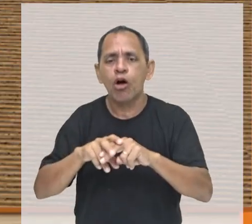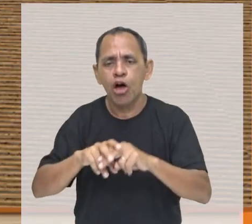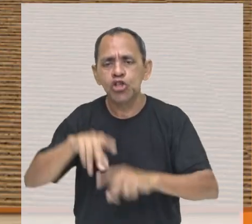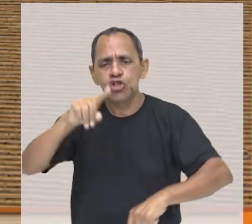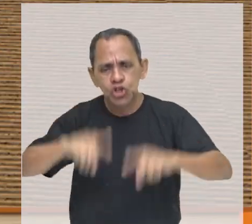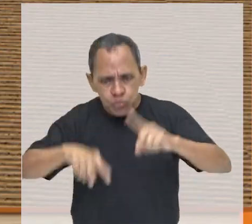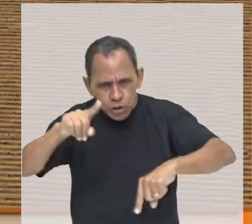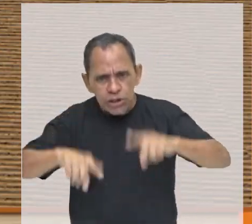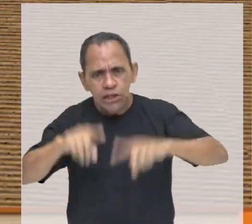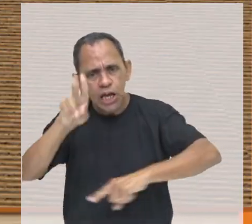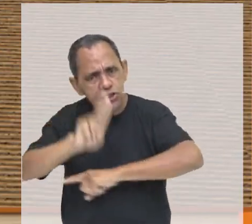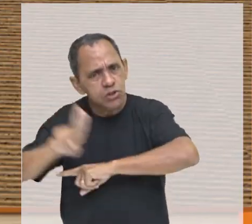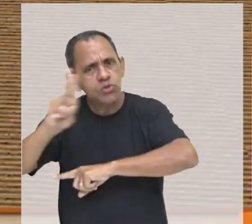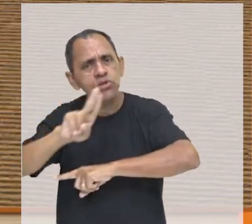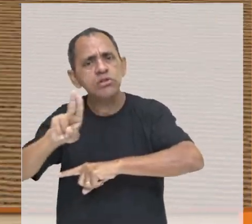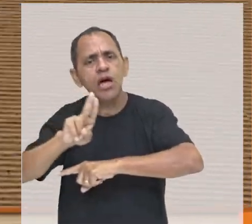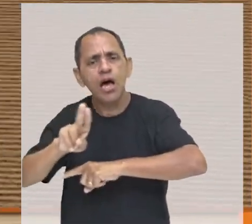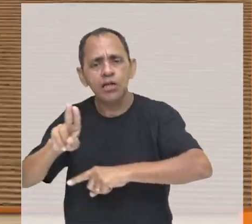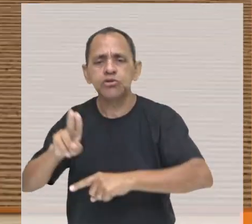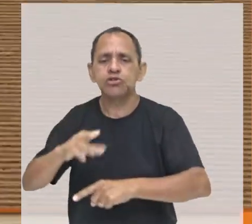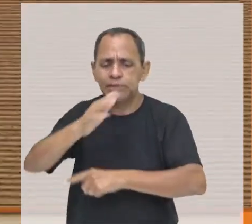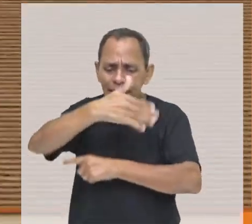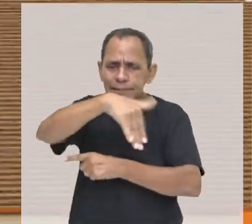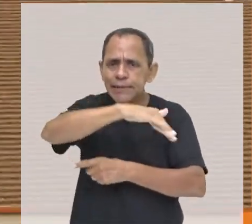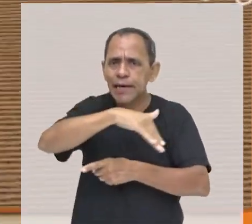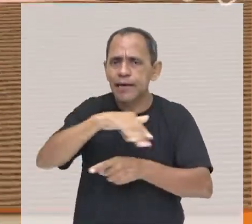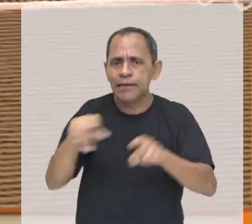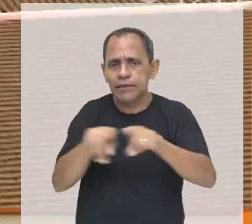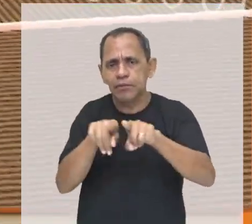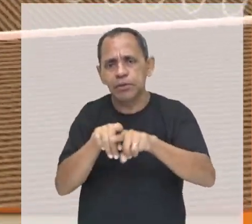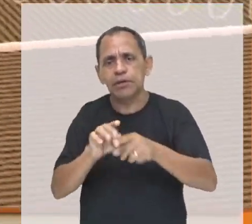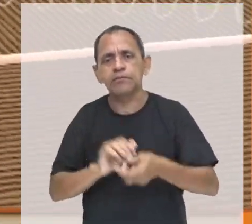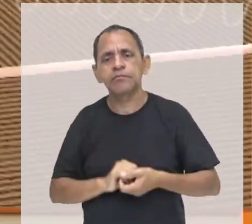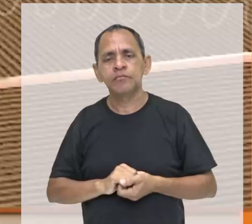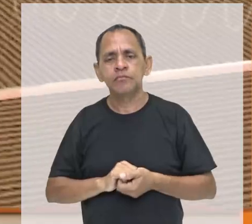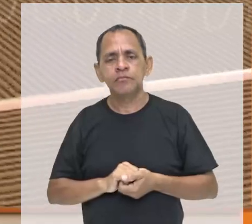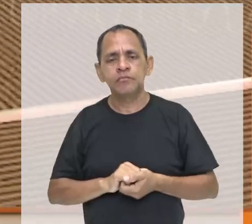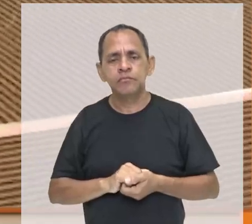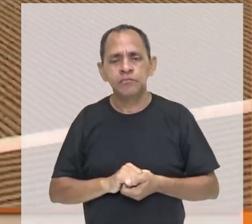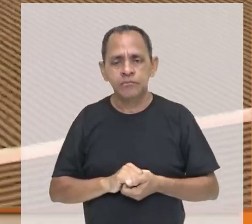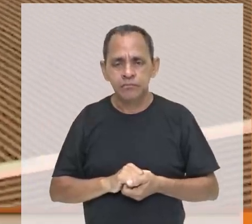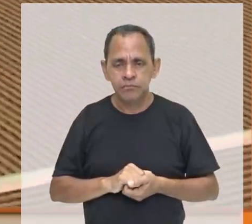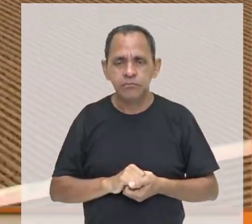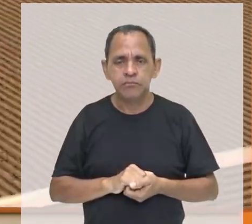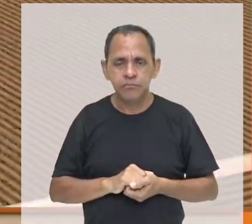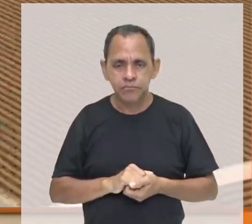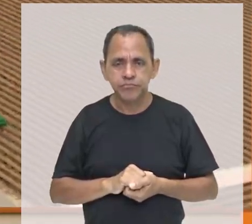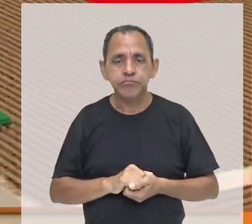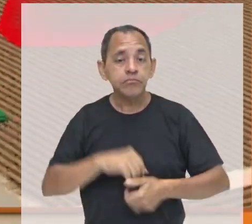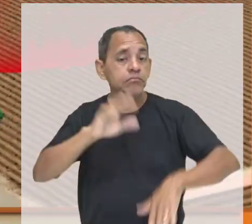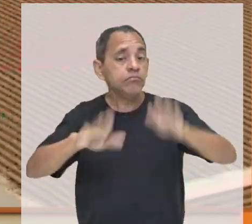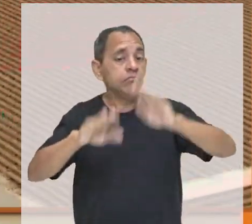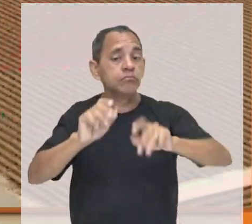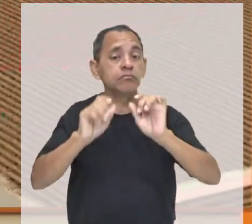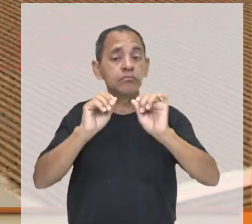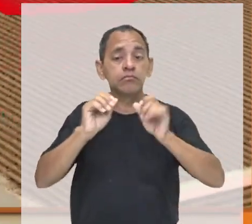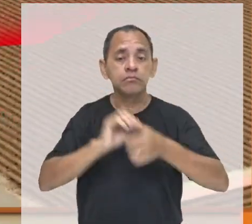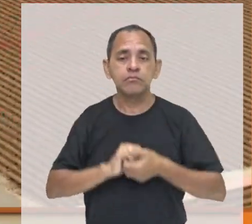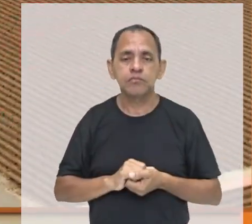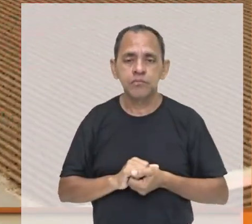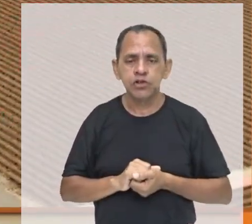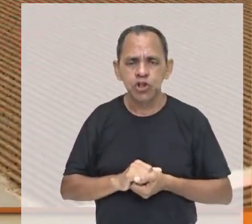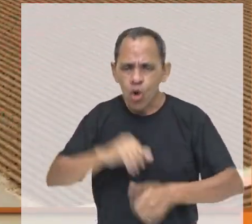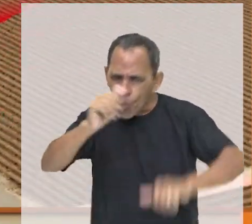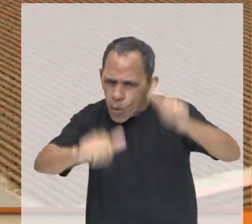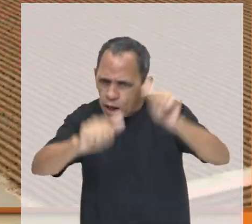sendo utilizados, né? Então, tudo isso, gente, também a sementeira, que vai depender aí dos resultados de uma